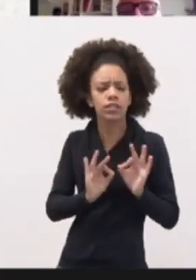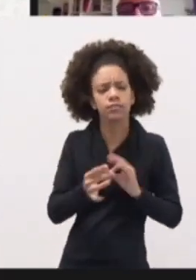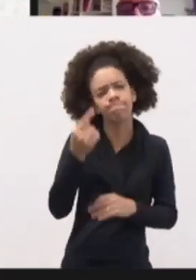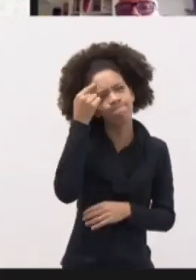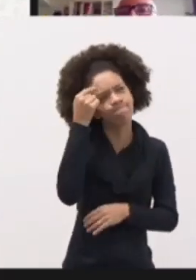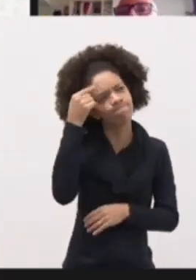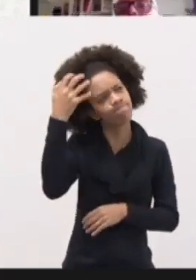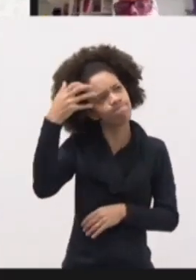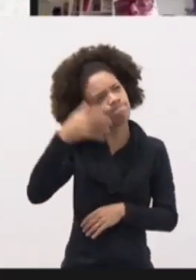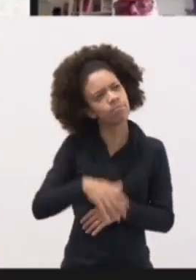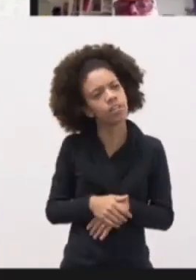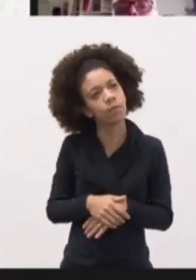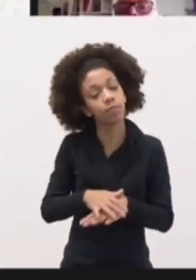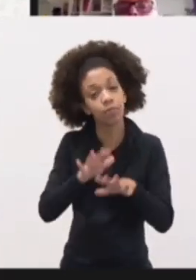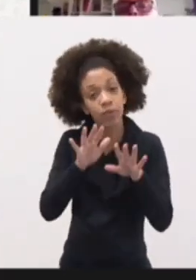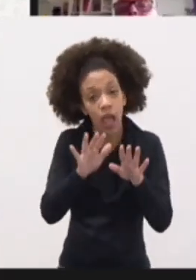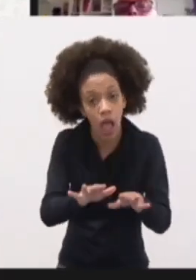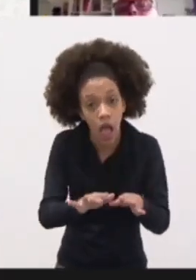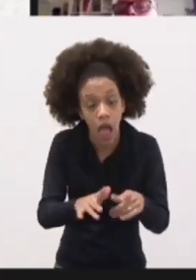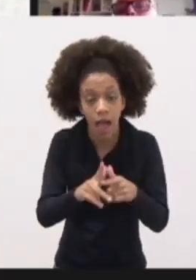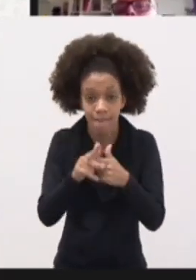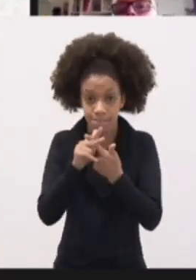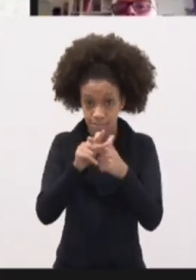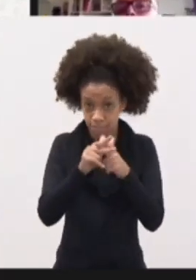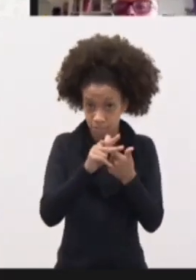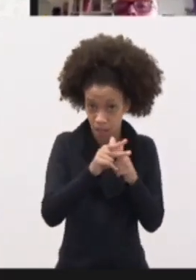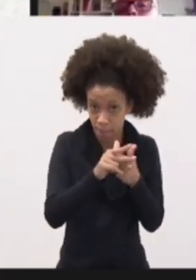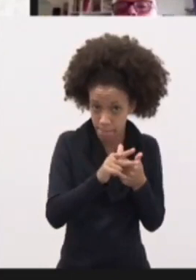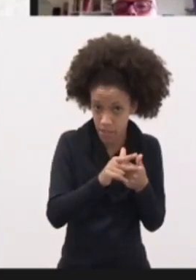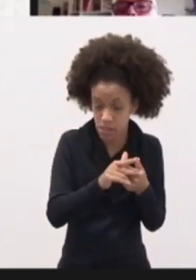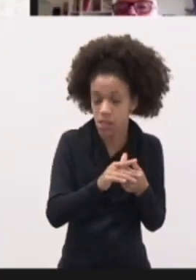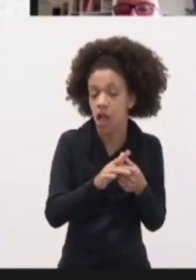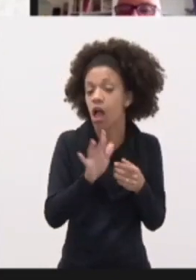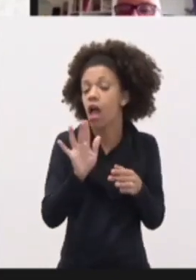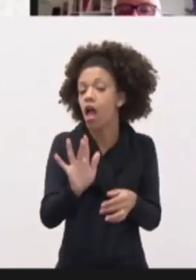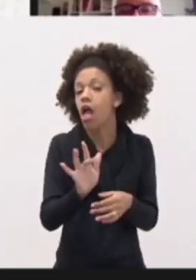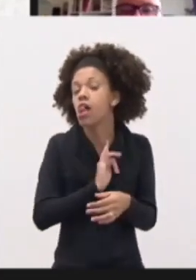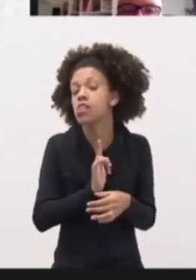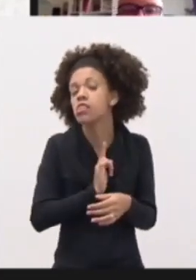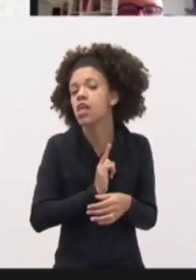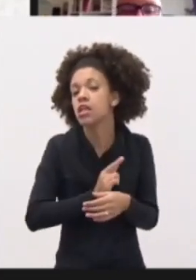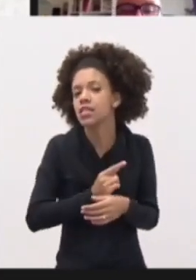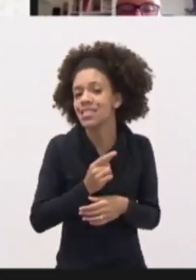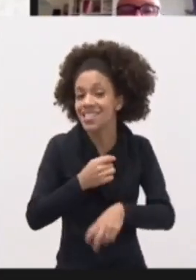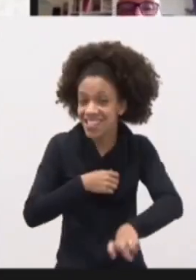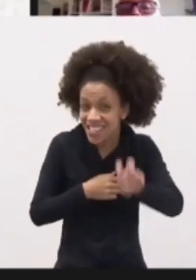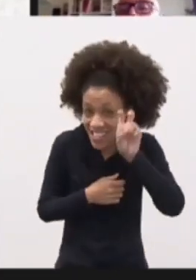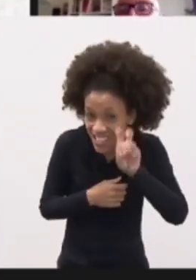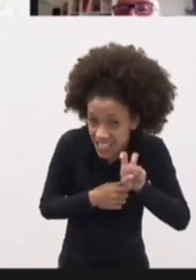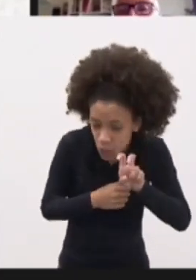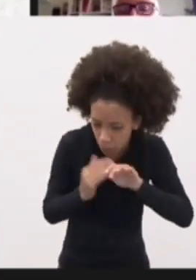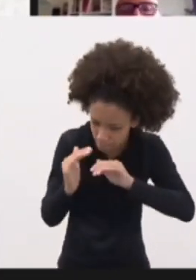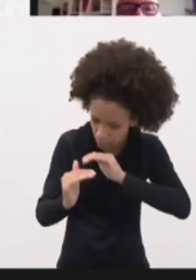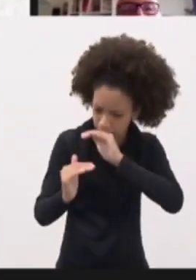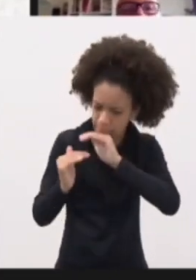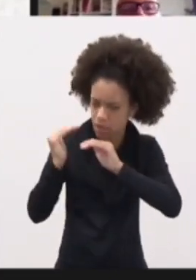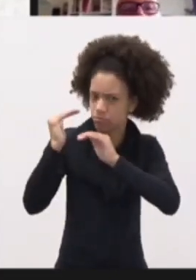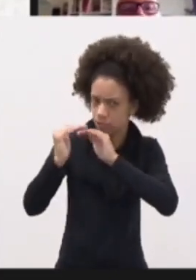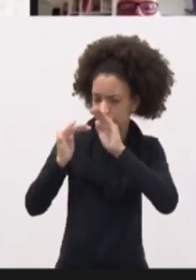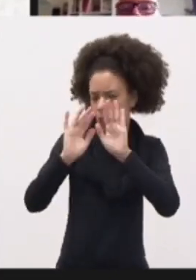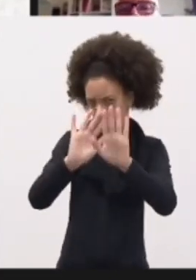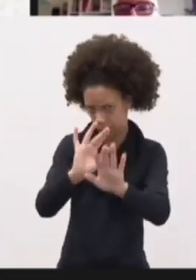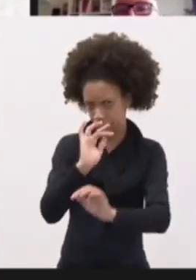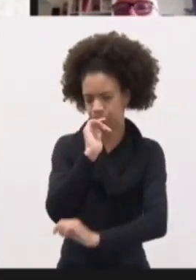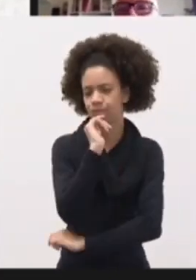aqui dentro. A ferramenta, ela dá 5 níveis de apropriação, né? E aí,